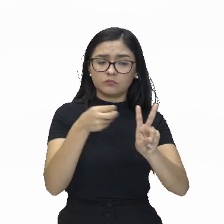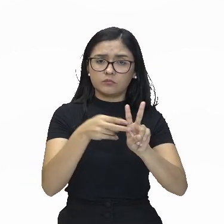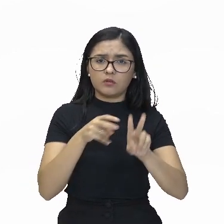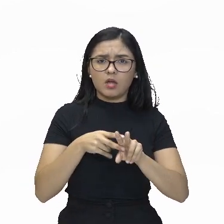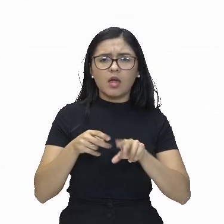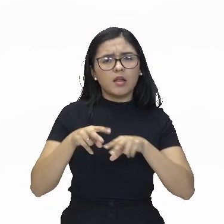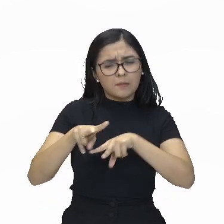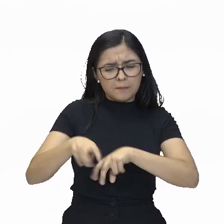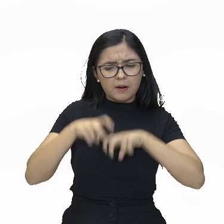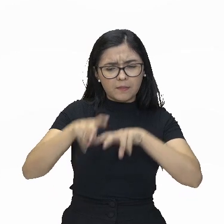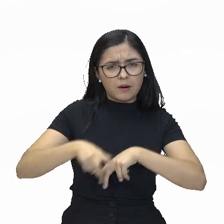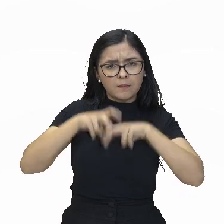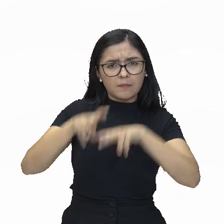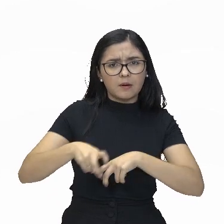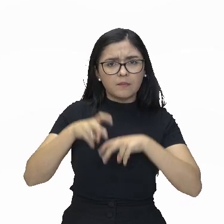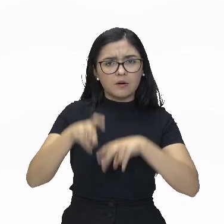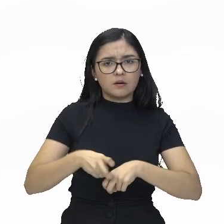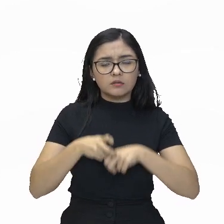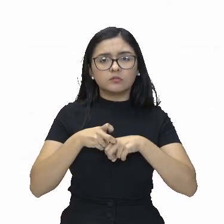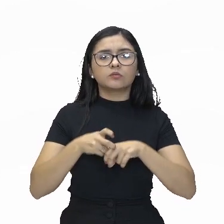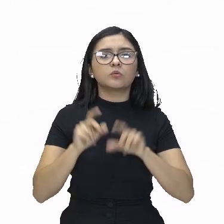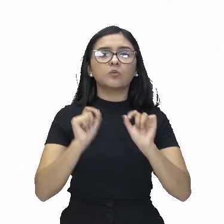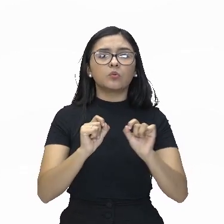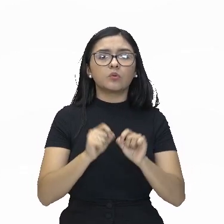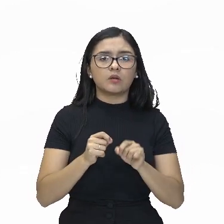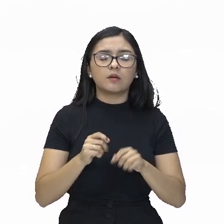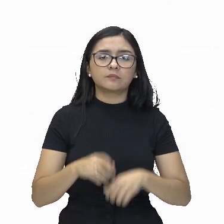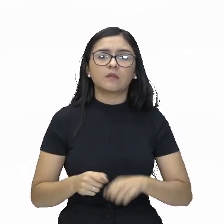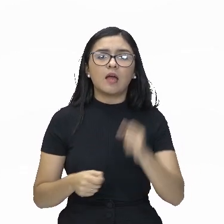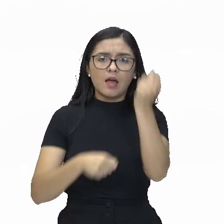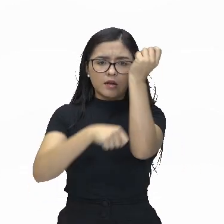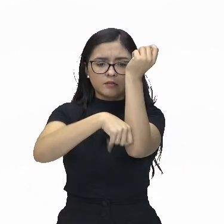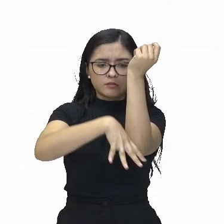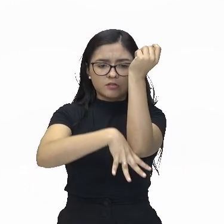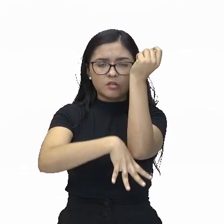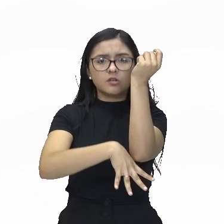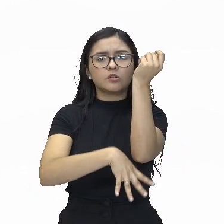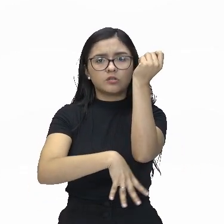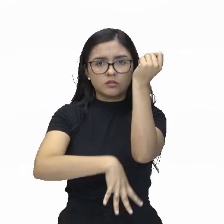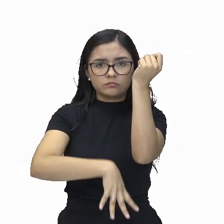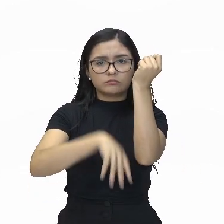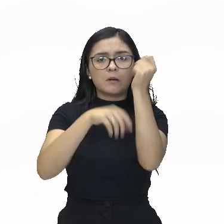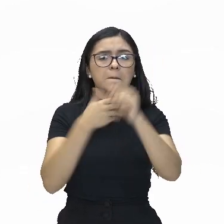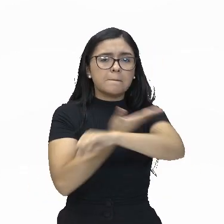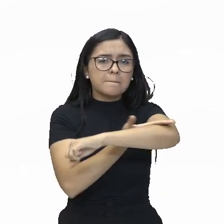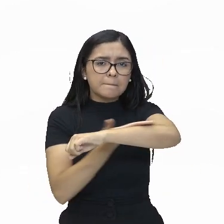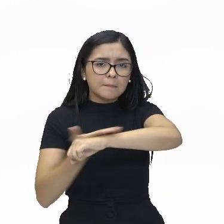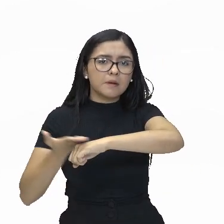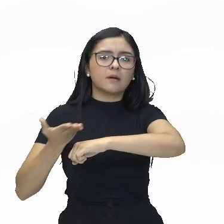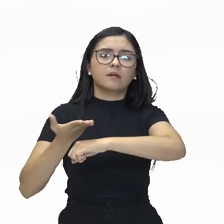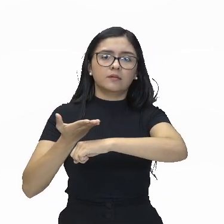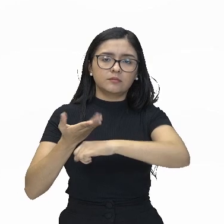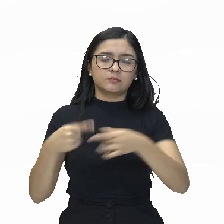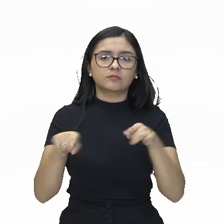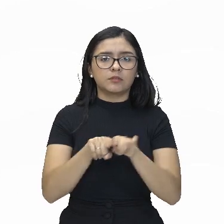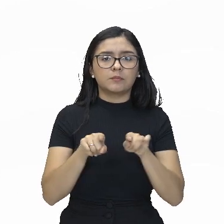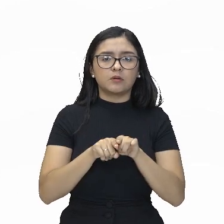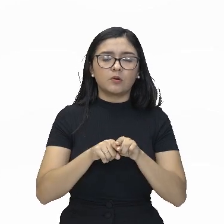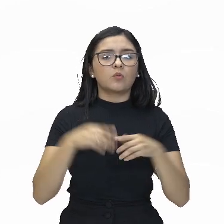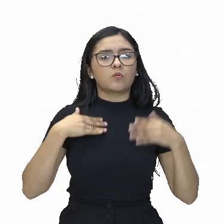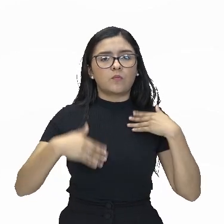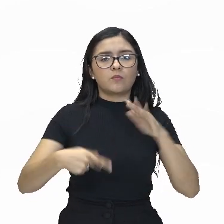com cuidado, retirando da terra raízes grossas, branquinhas como o corpo de